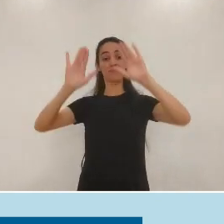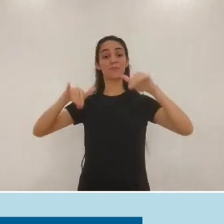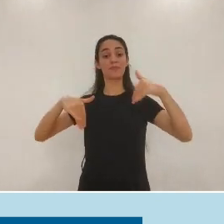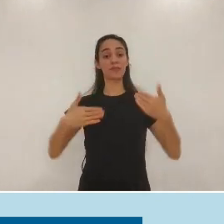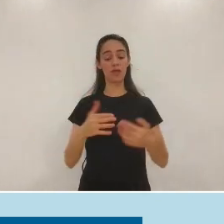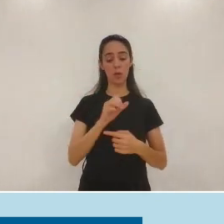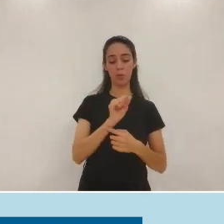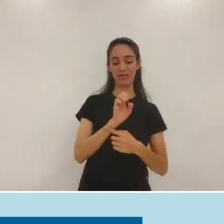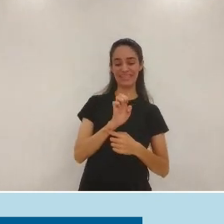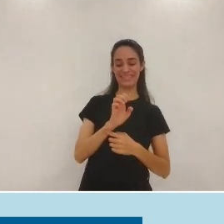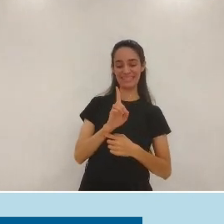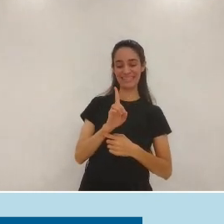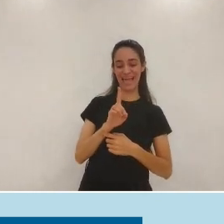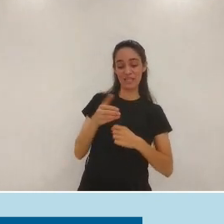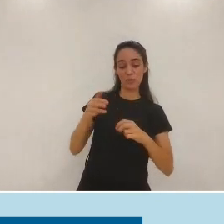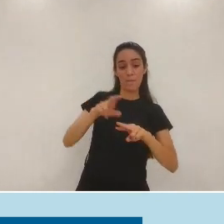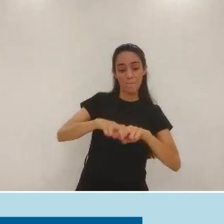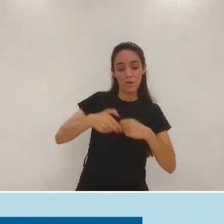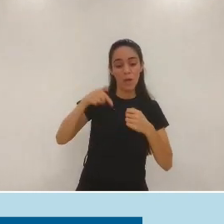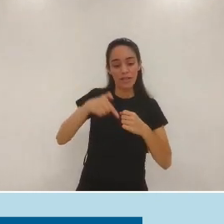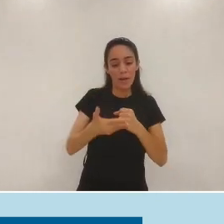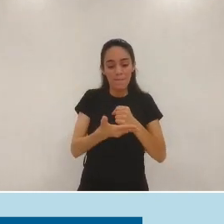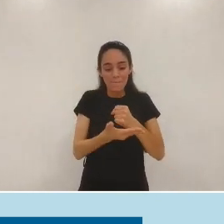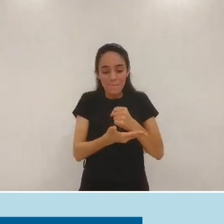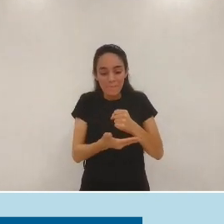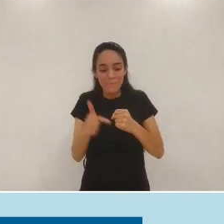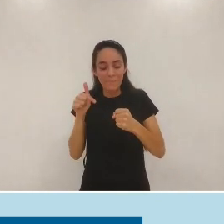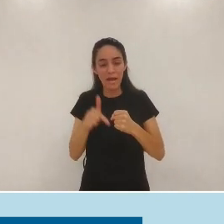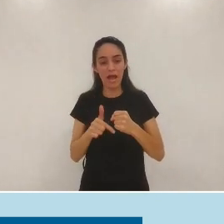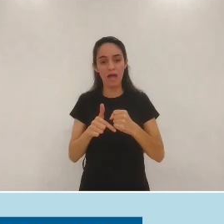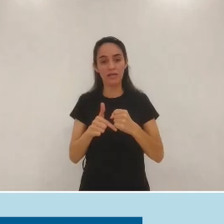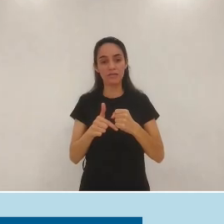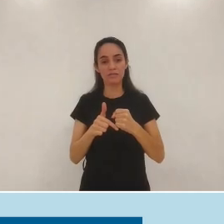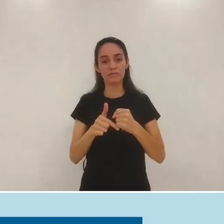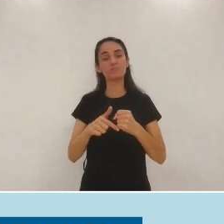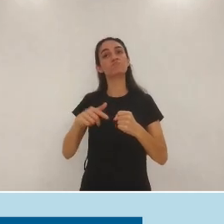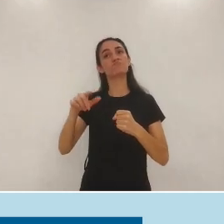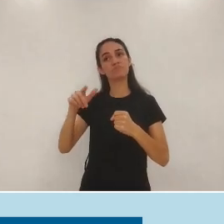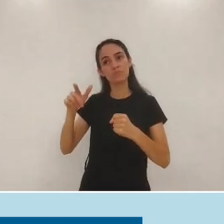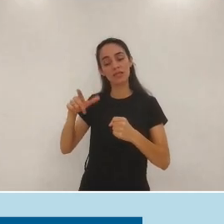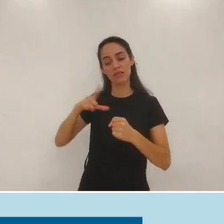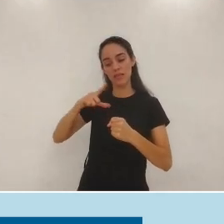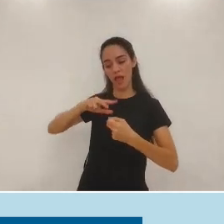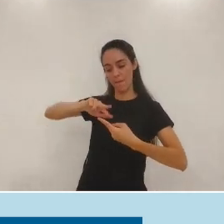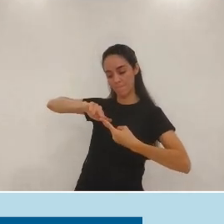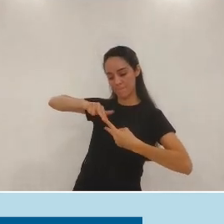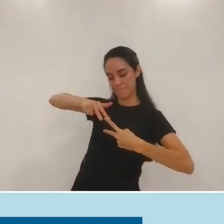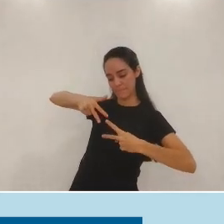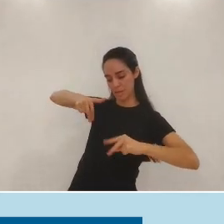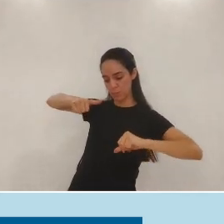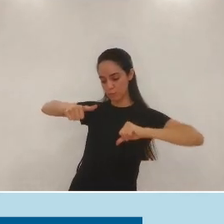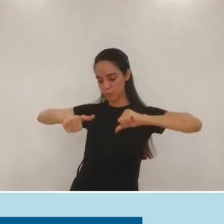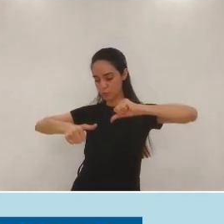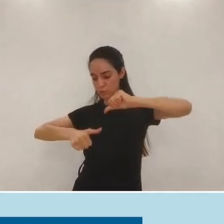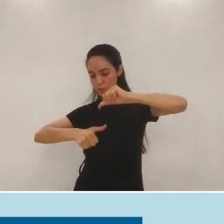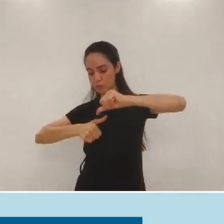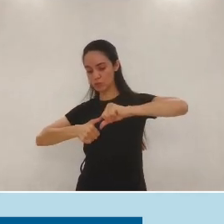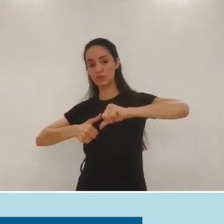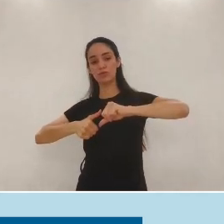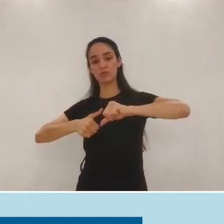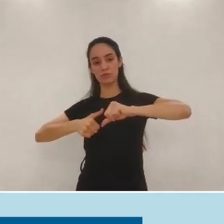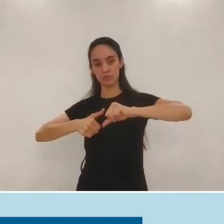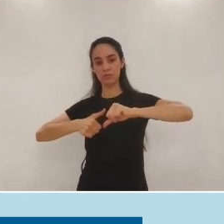é a base que fez com que eu tivesse uma variante genética, que é a minha causal